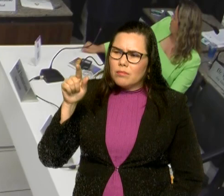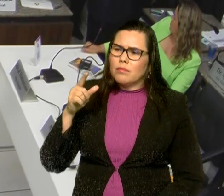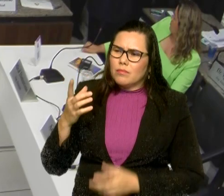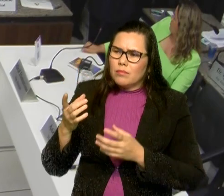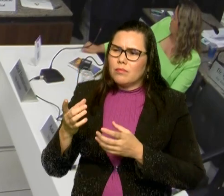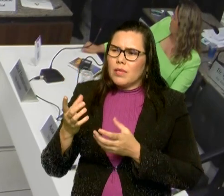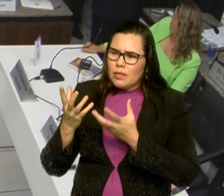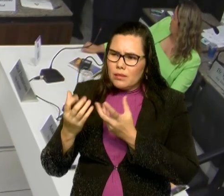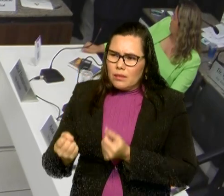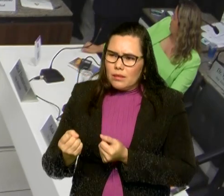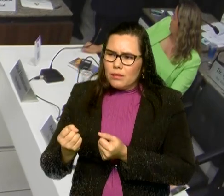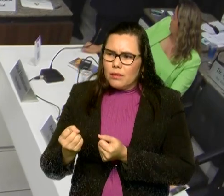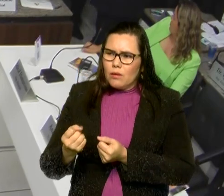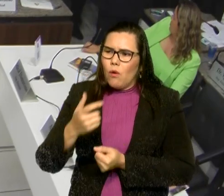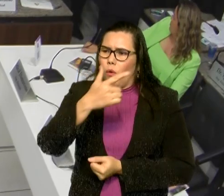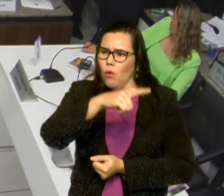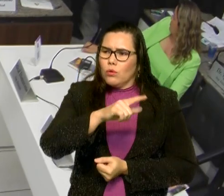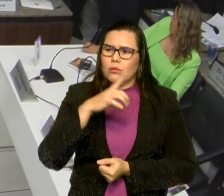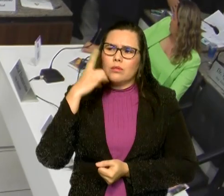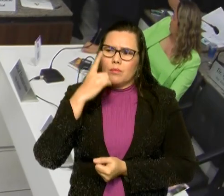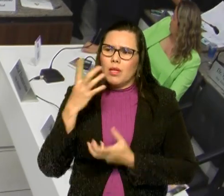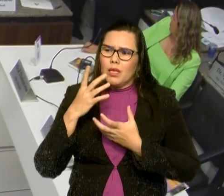subscreverem?